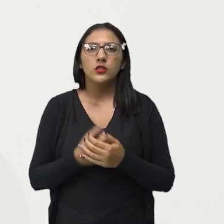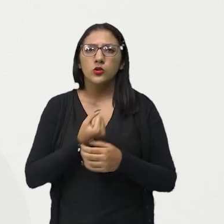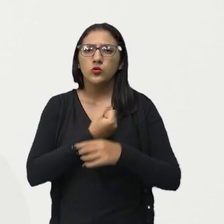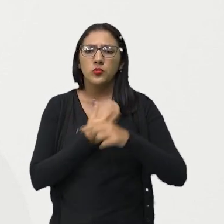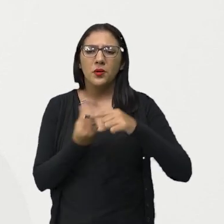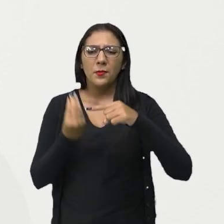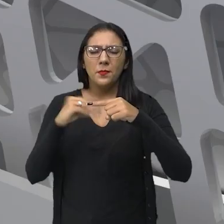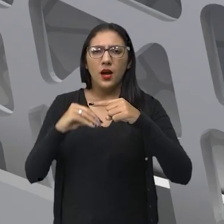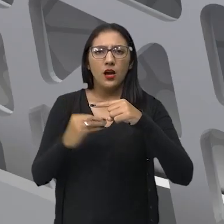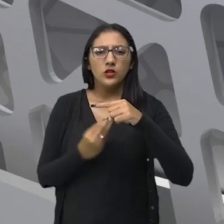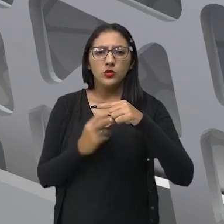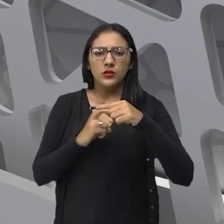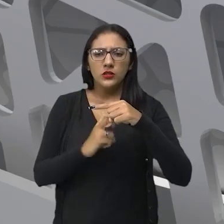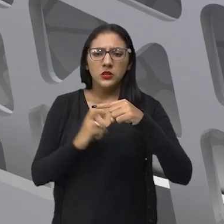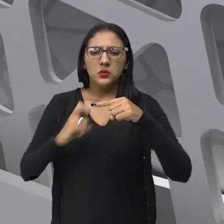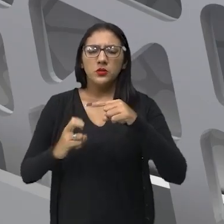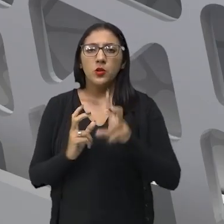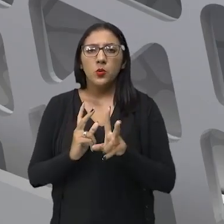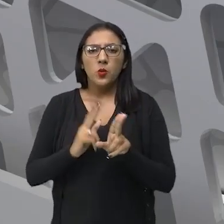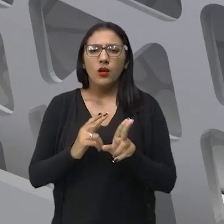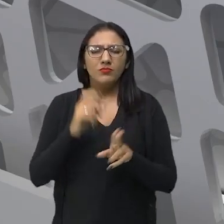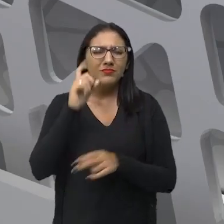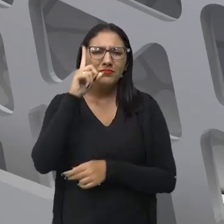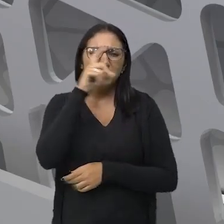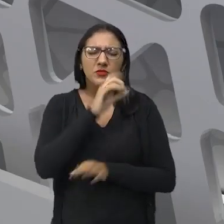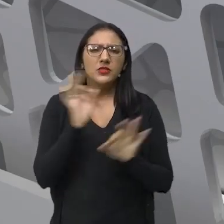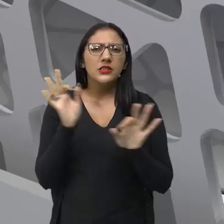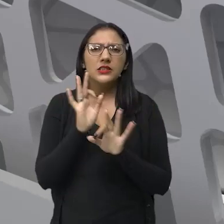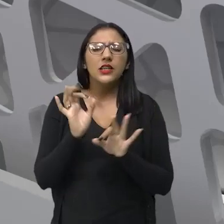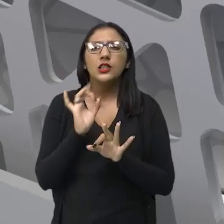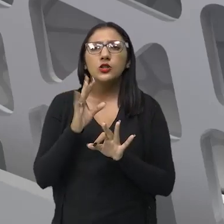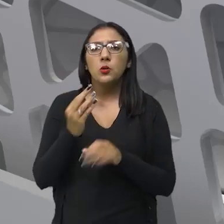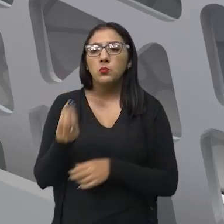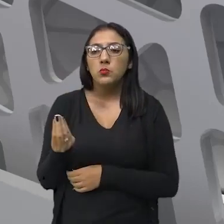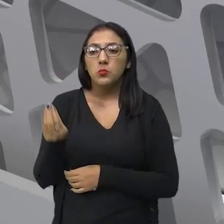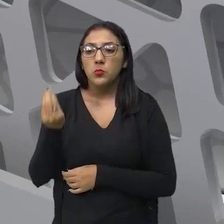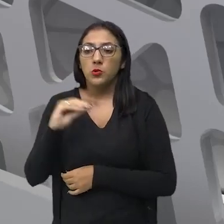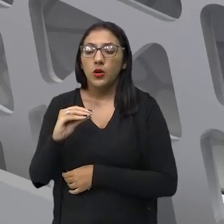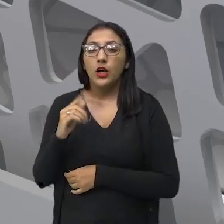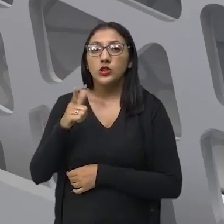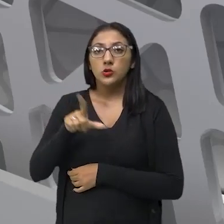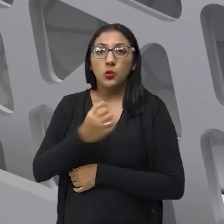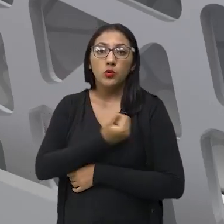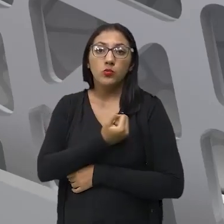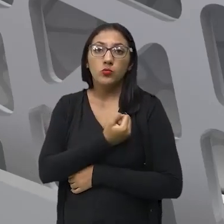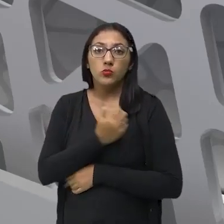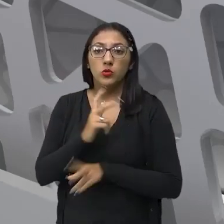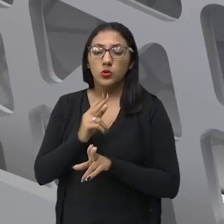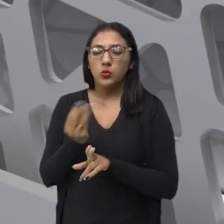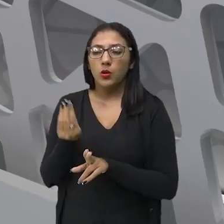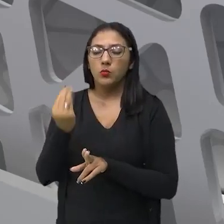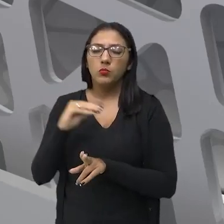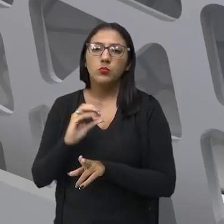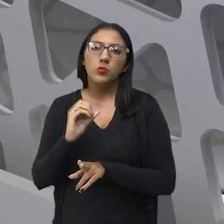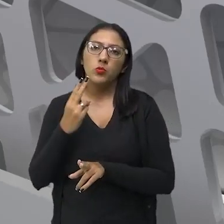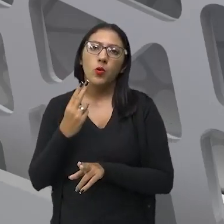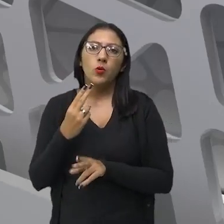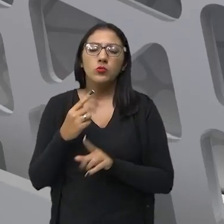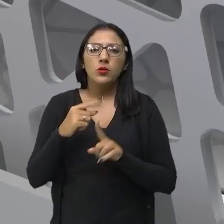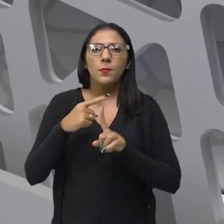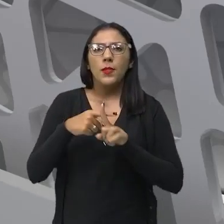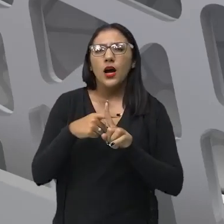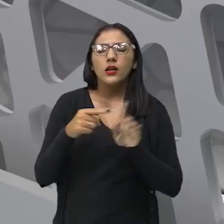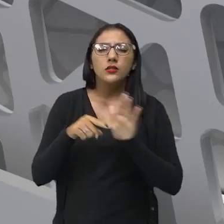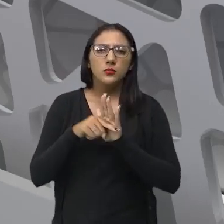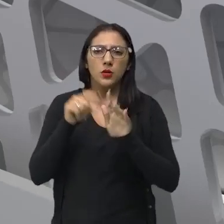a gente não tem grandes dificuldades, né? Basta realizar ali a soma ou então a subtração dos numeradores.